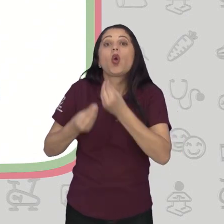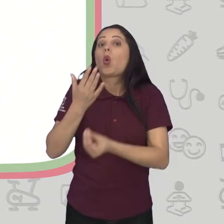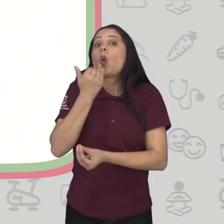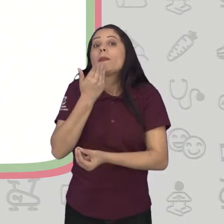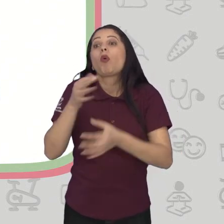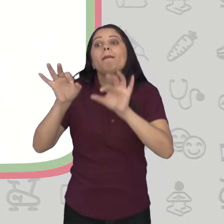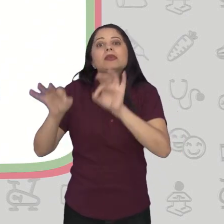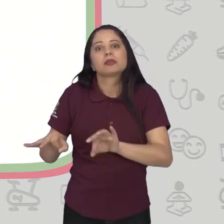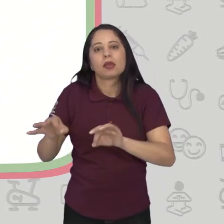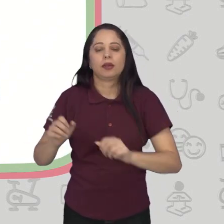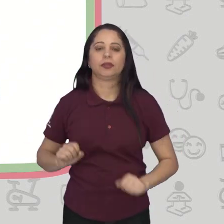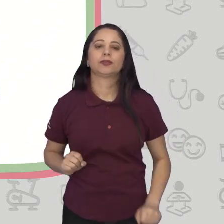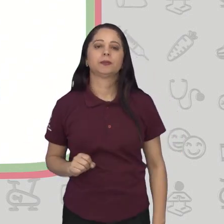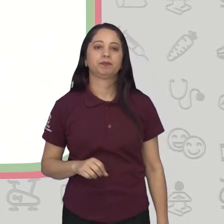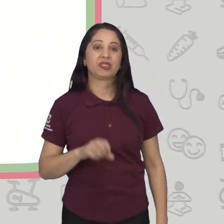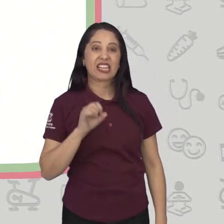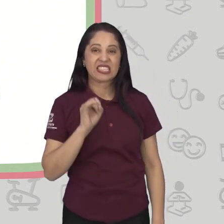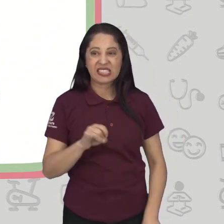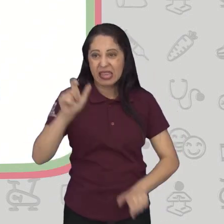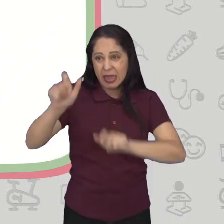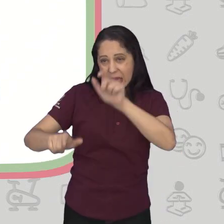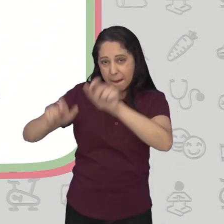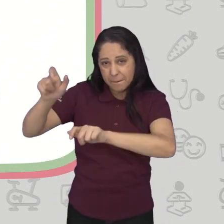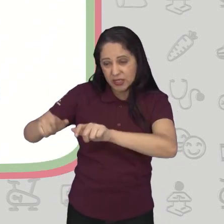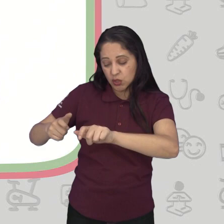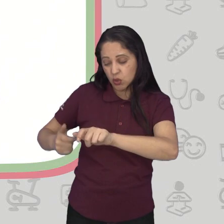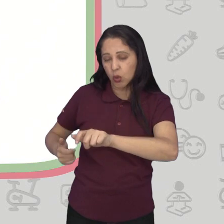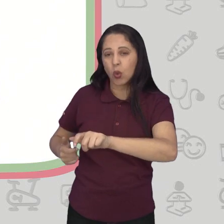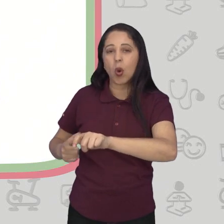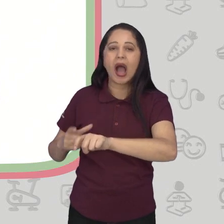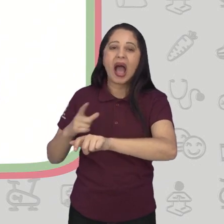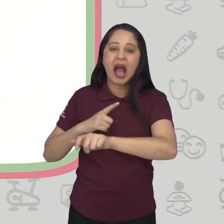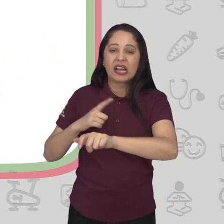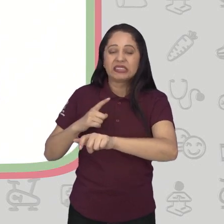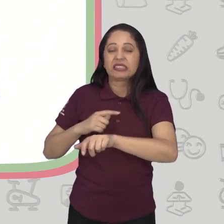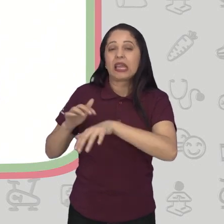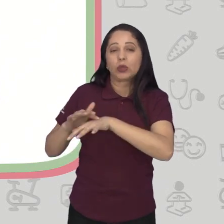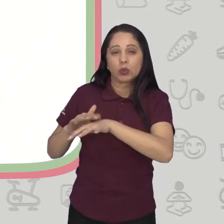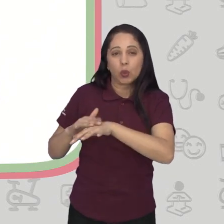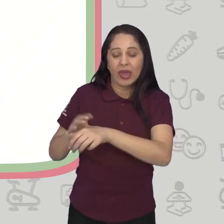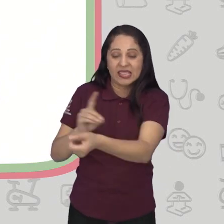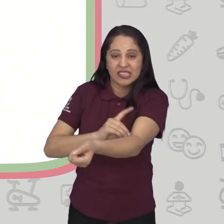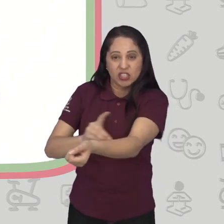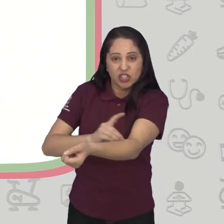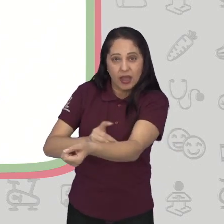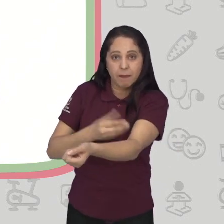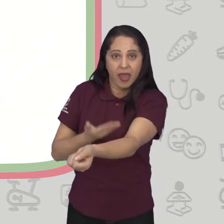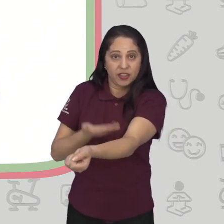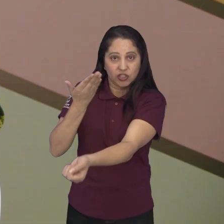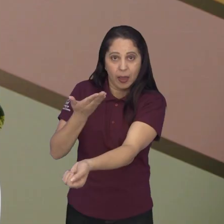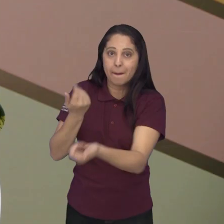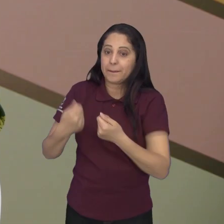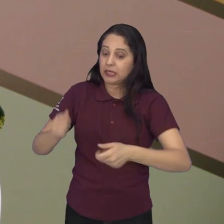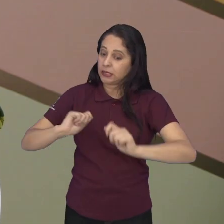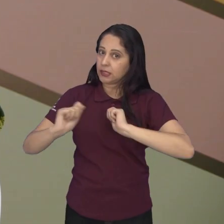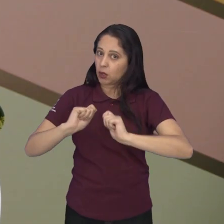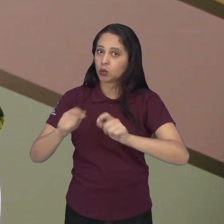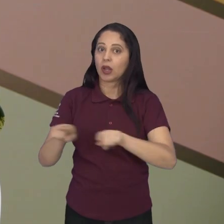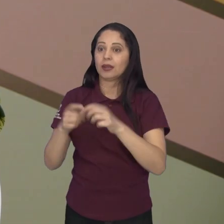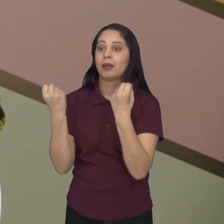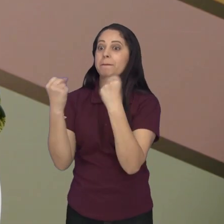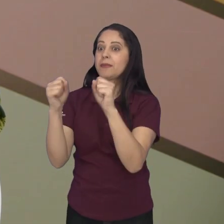lá da Vila Diana. Se a gordura no fígado foi por excesso de caloria, foi o problema metabólico, controlar o diabetes, controlar a pressão